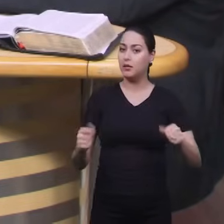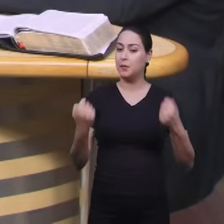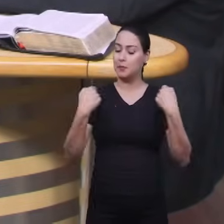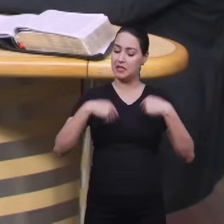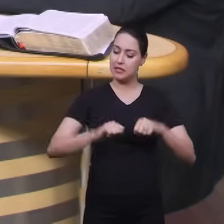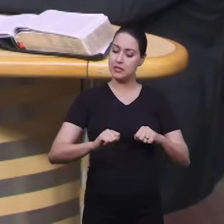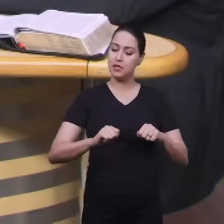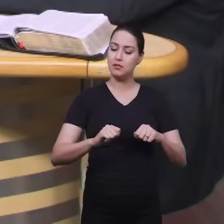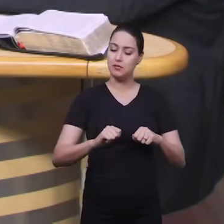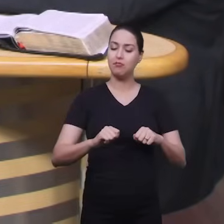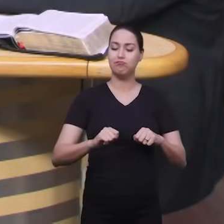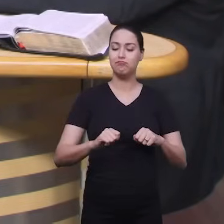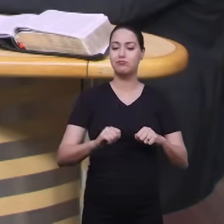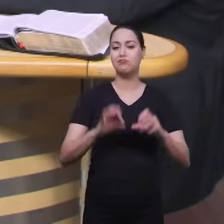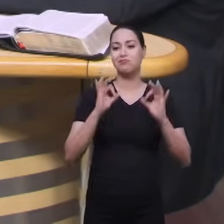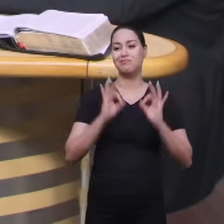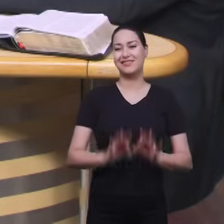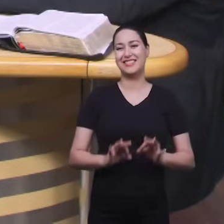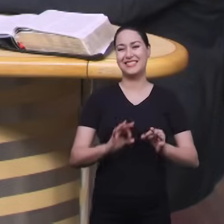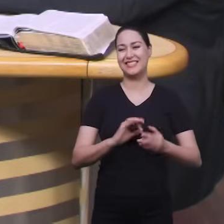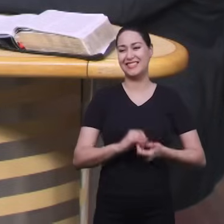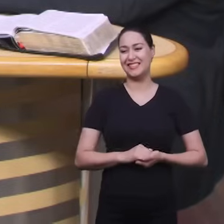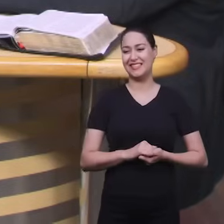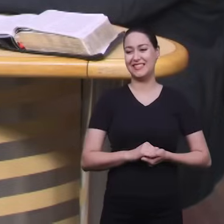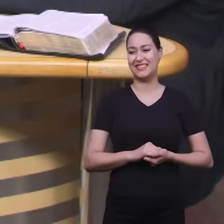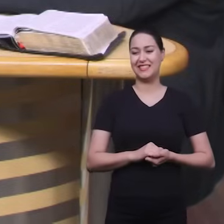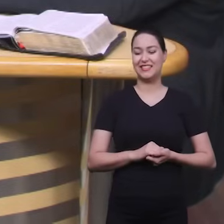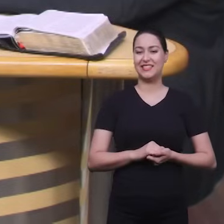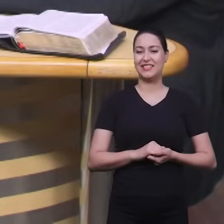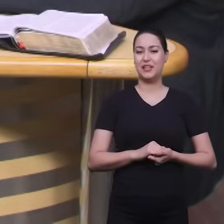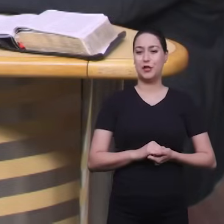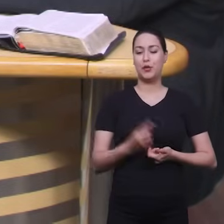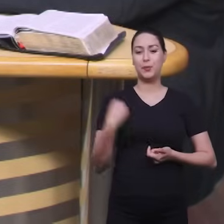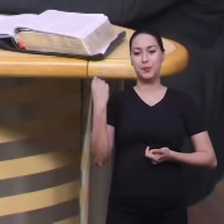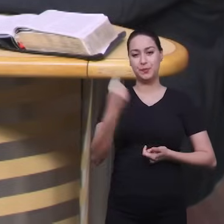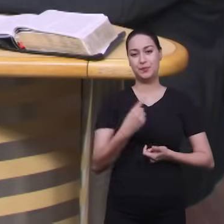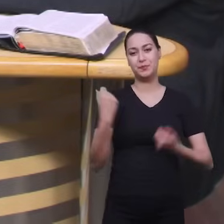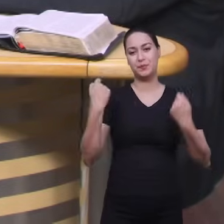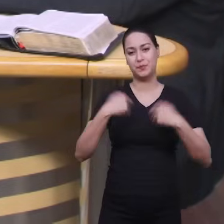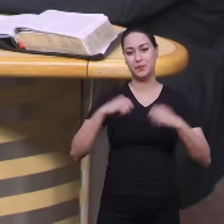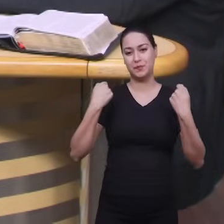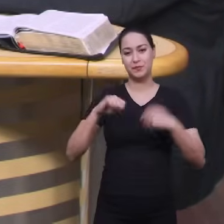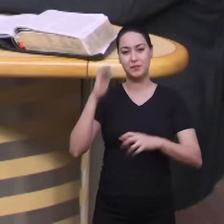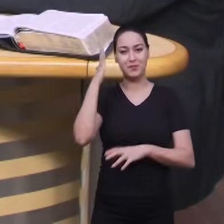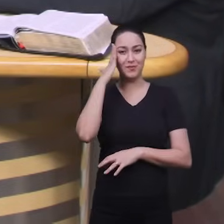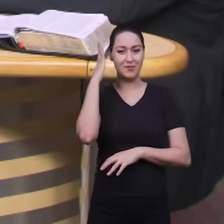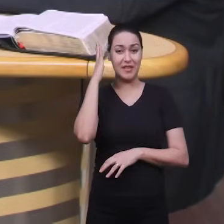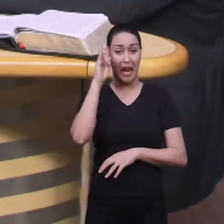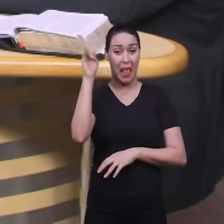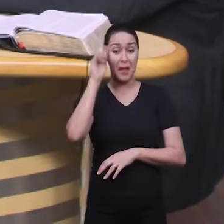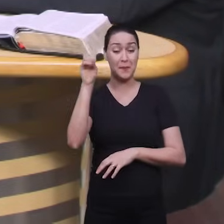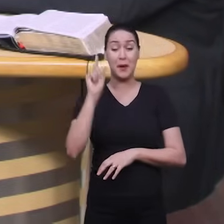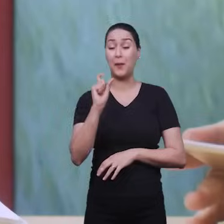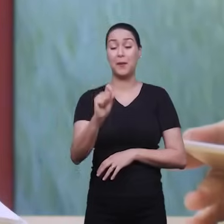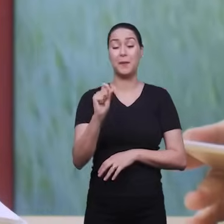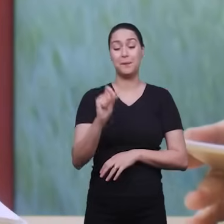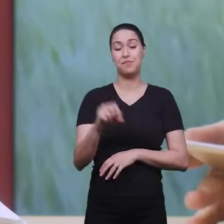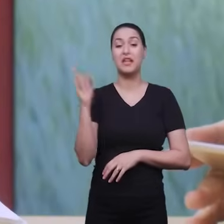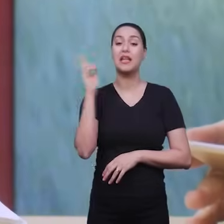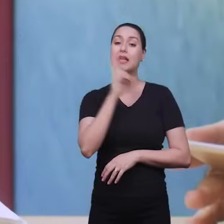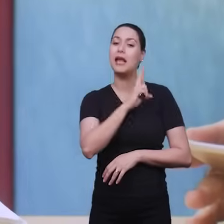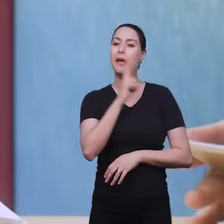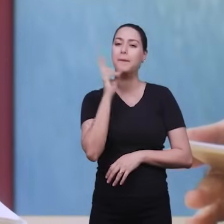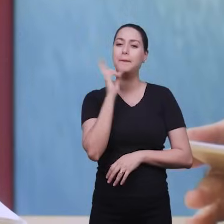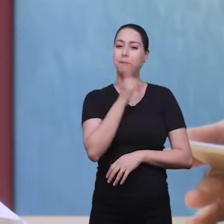deserto pelo qual nós estamos passando a gente eu acho que a gente tem que lembrar que a condição da